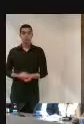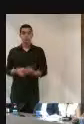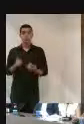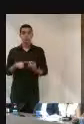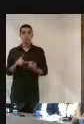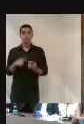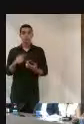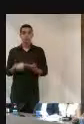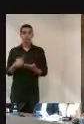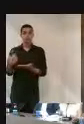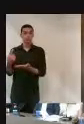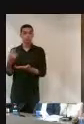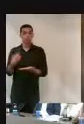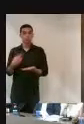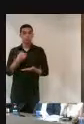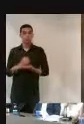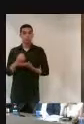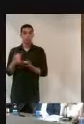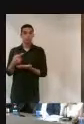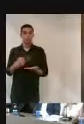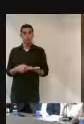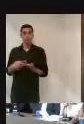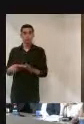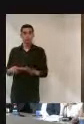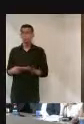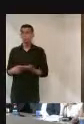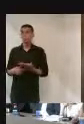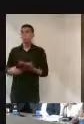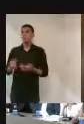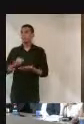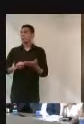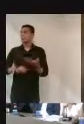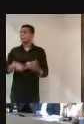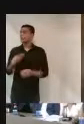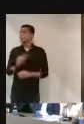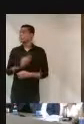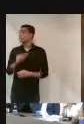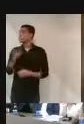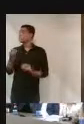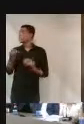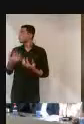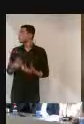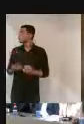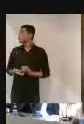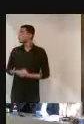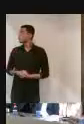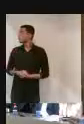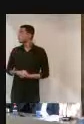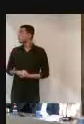cooperativas, uma metodologia que eu vou explicar aqui, né? Nós, mais 15 segundos. Tá,